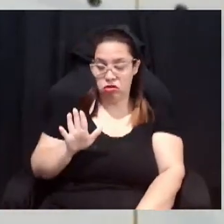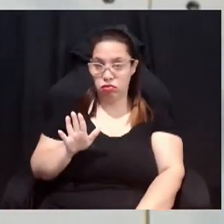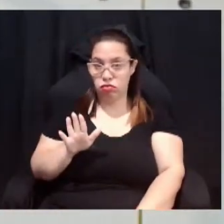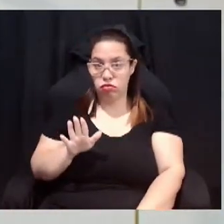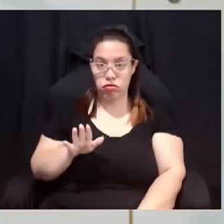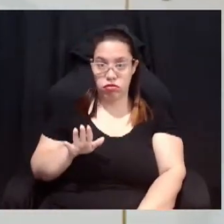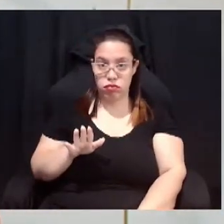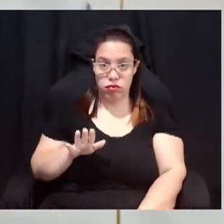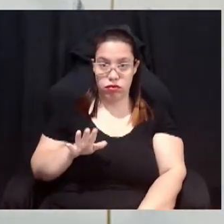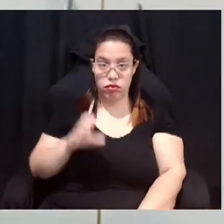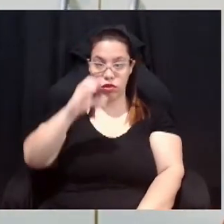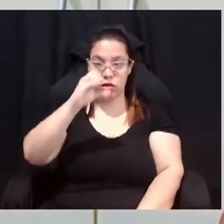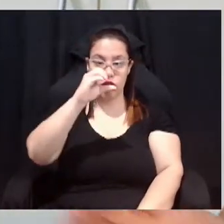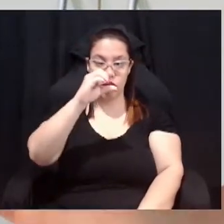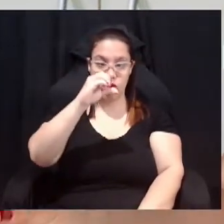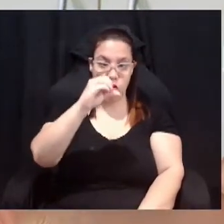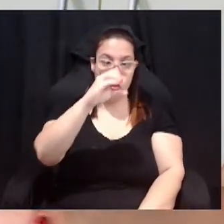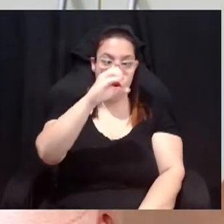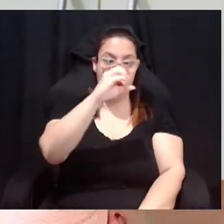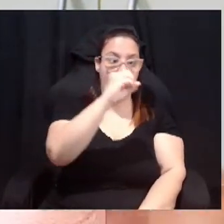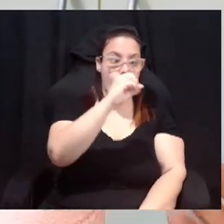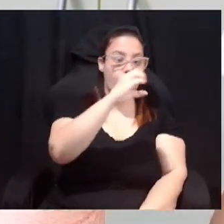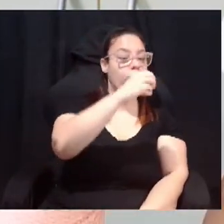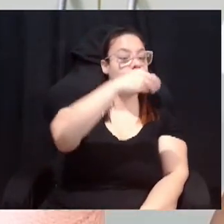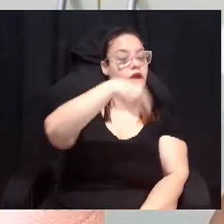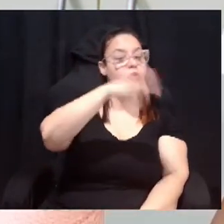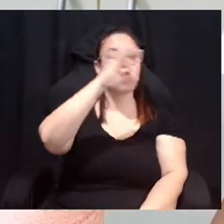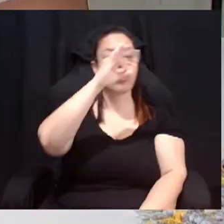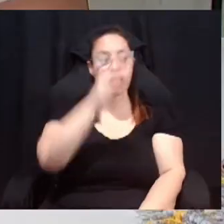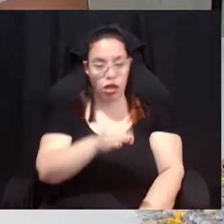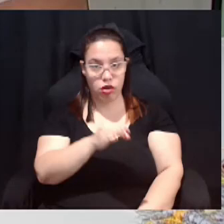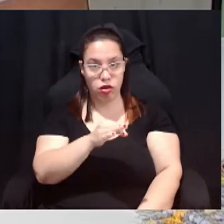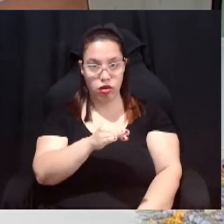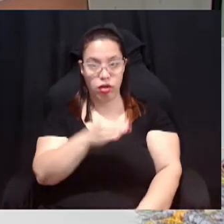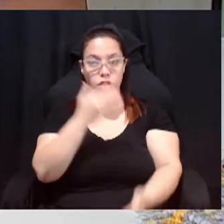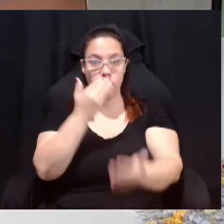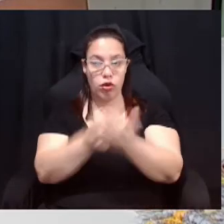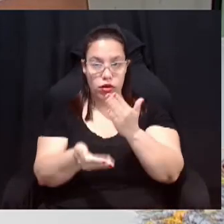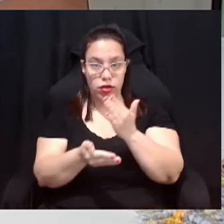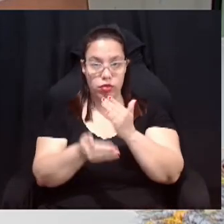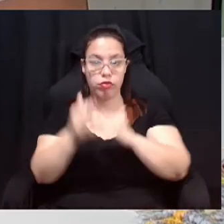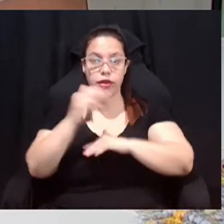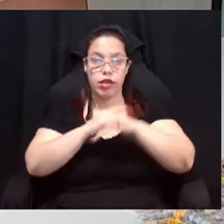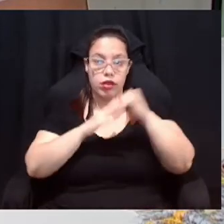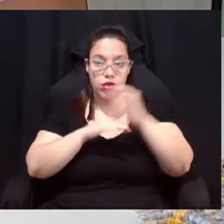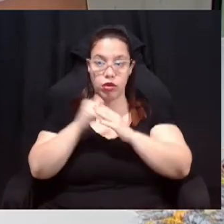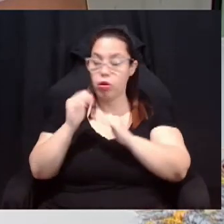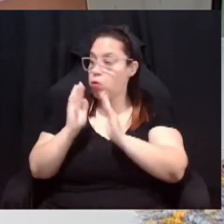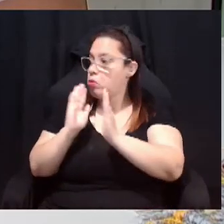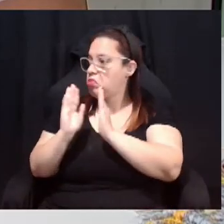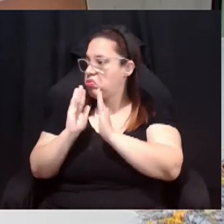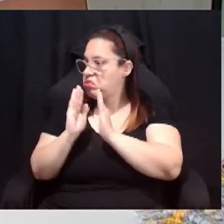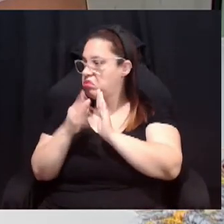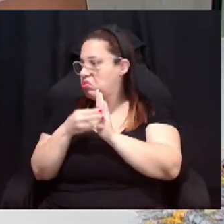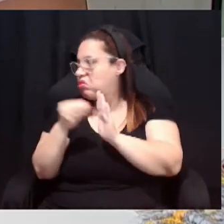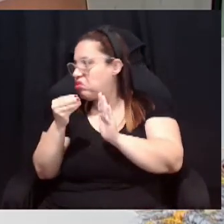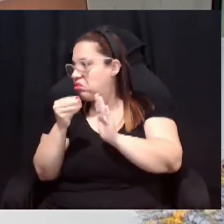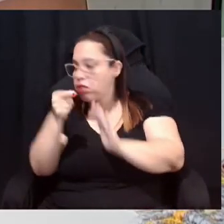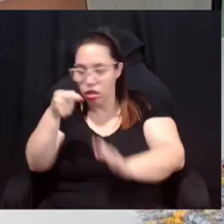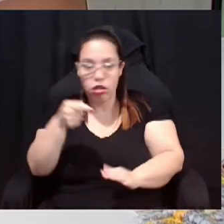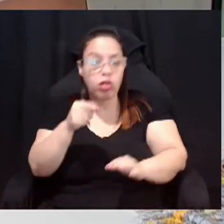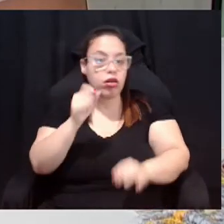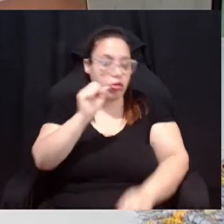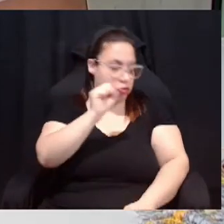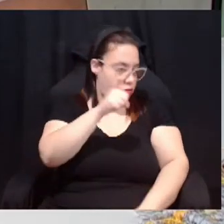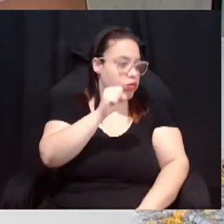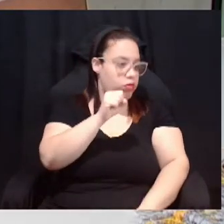90 centímetros é o ideal, assim, pra gente não perder tanto material. Um padrão. É, pra essa peça sim e pra